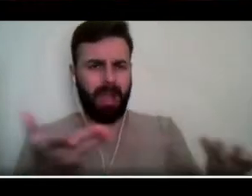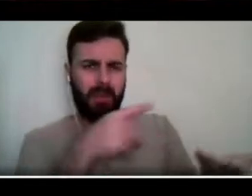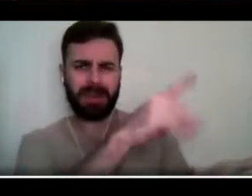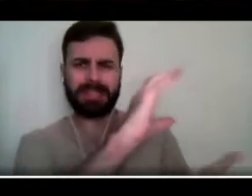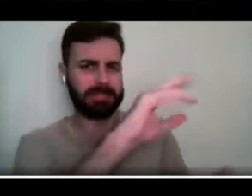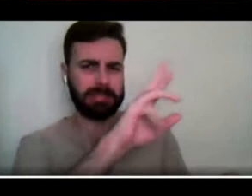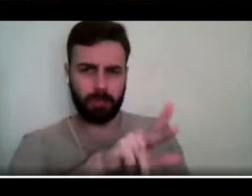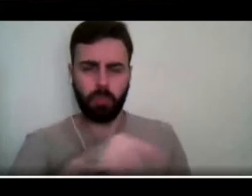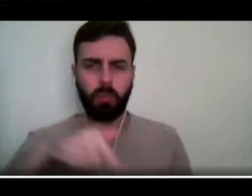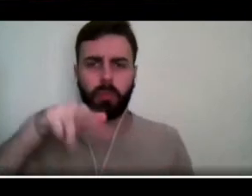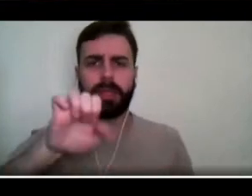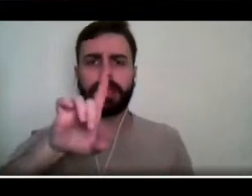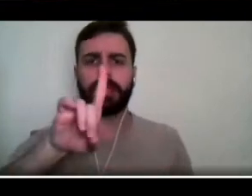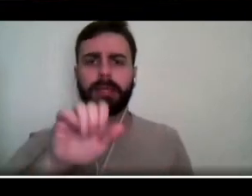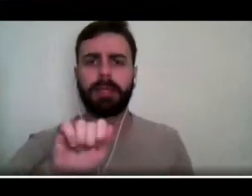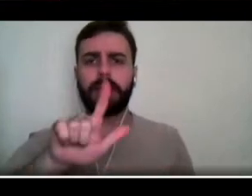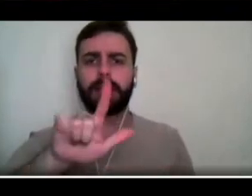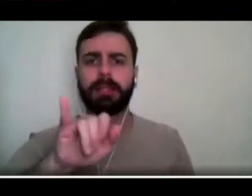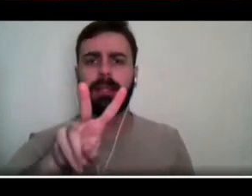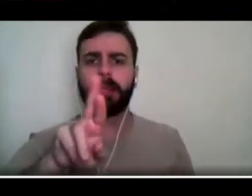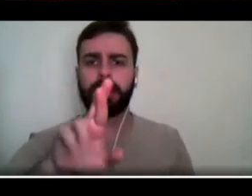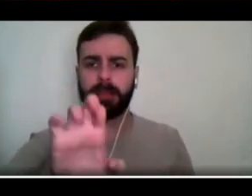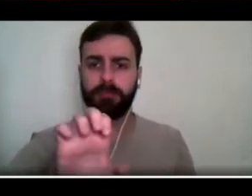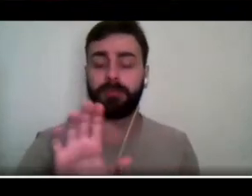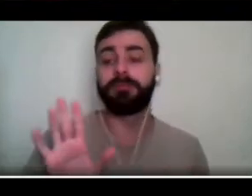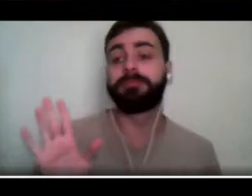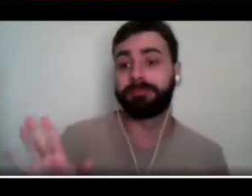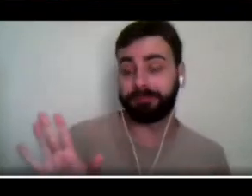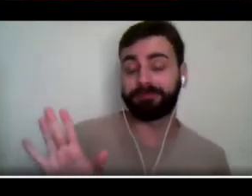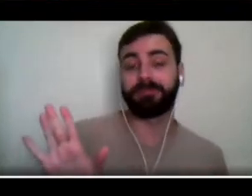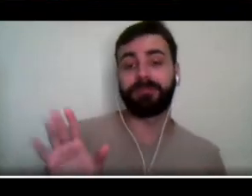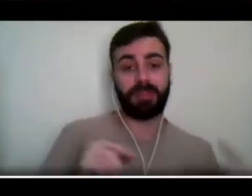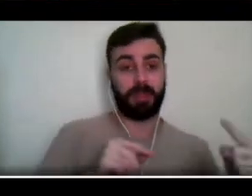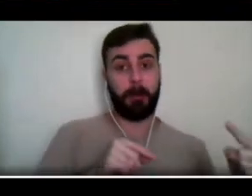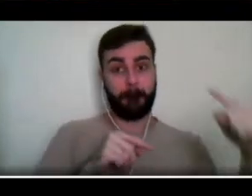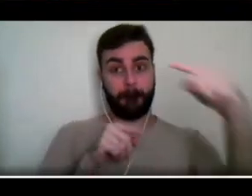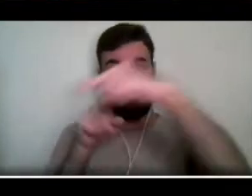Movimento de projétil é queda livre, se você parar para pensar.